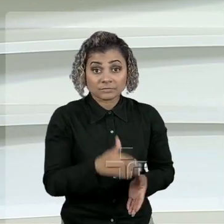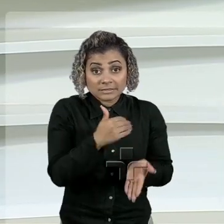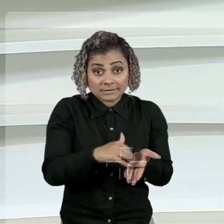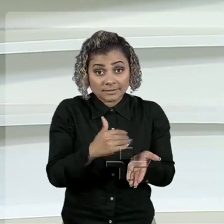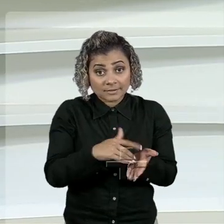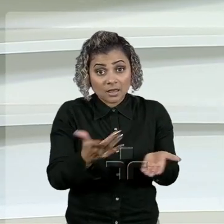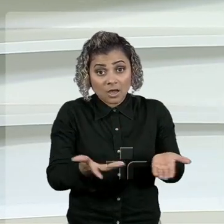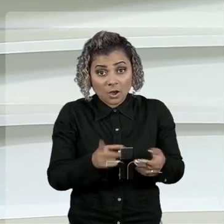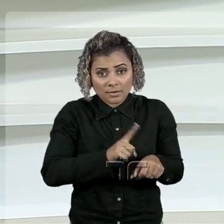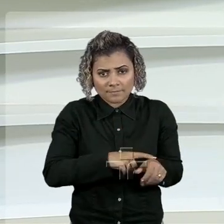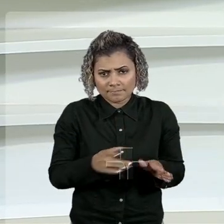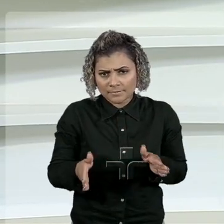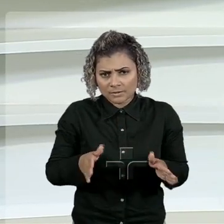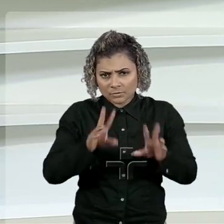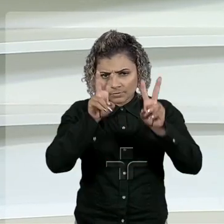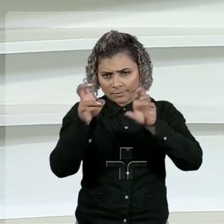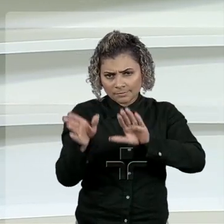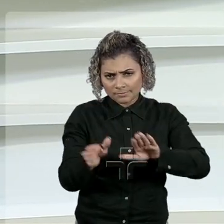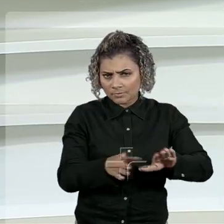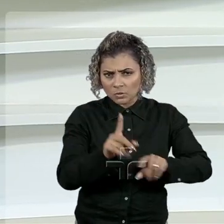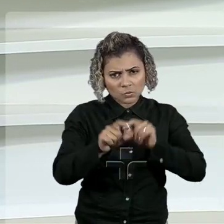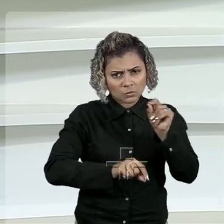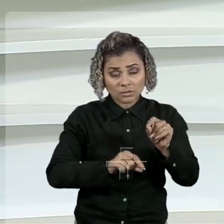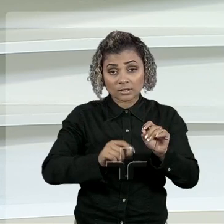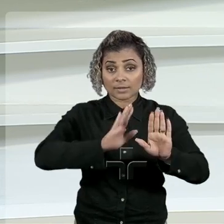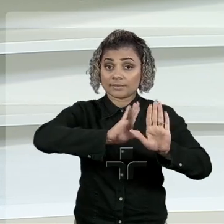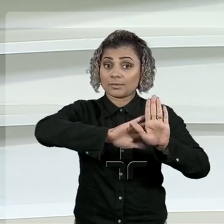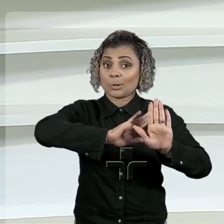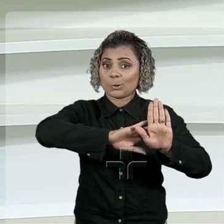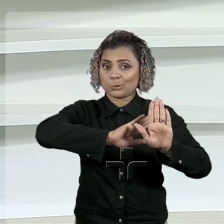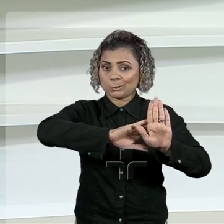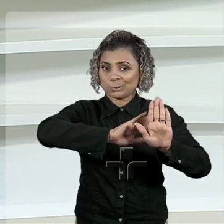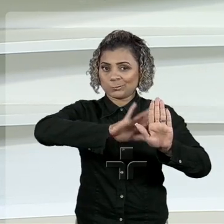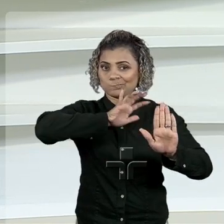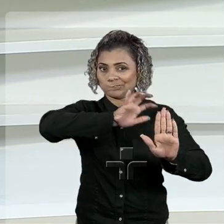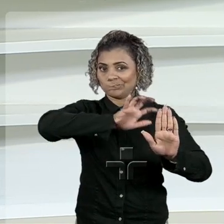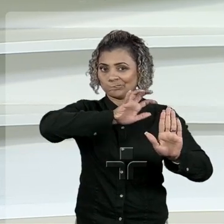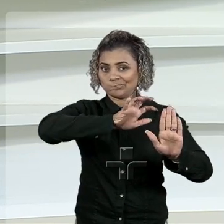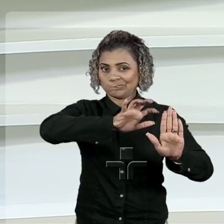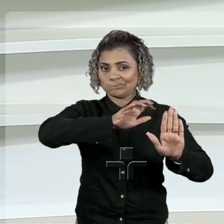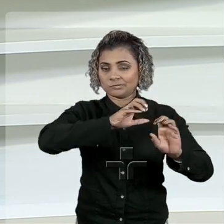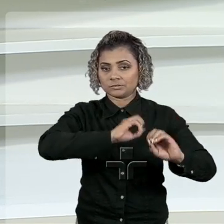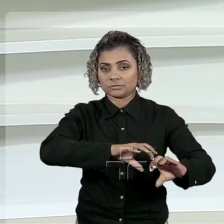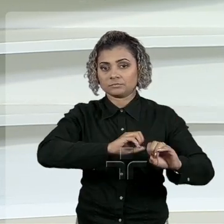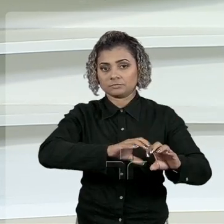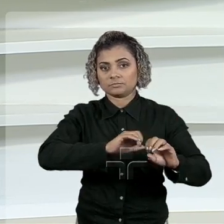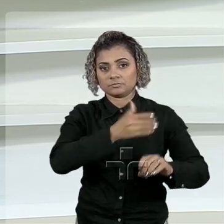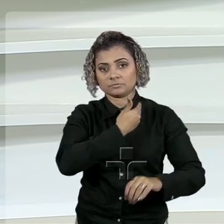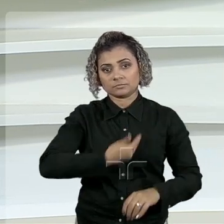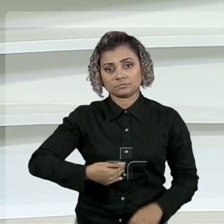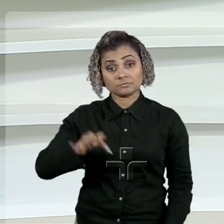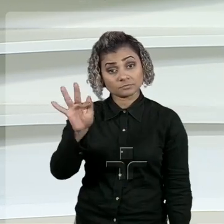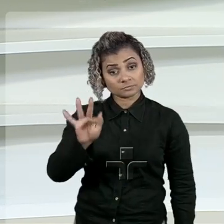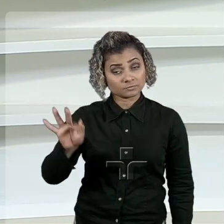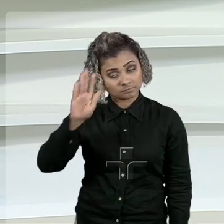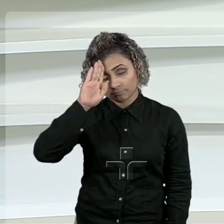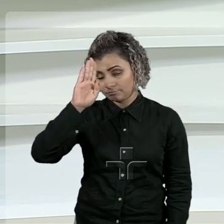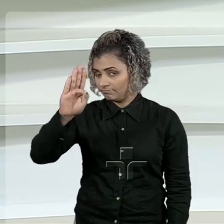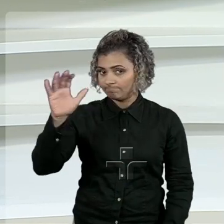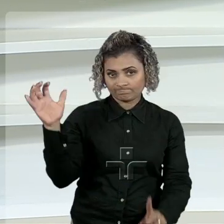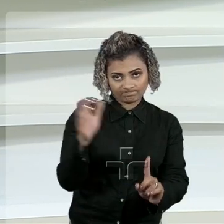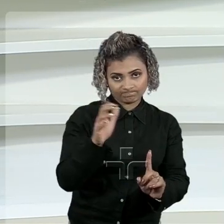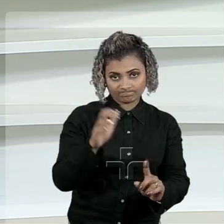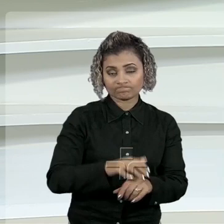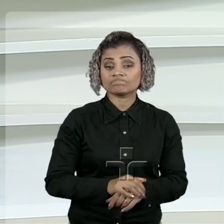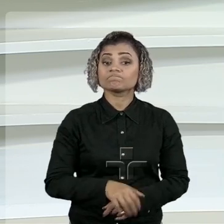momento, mudando um pouquinho de assunto, de um discurso muito ideológico na educação, vindo principalmente do governo federal,